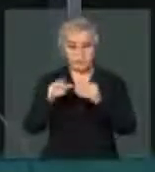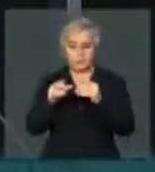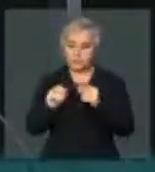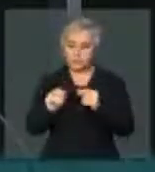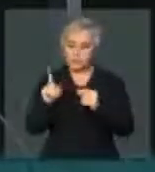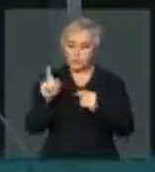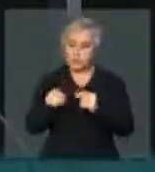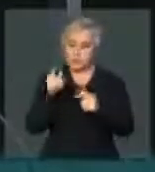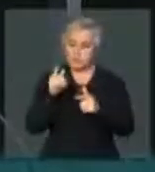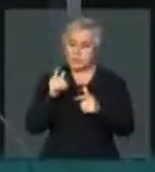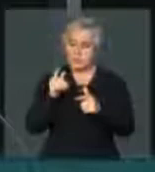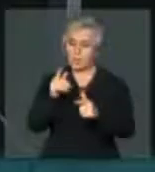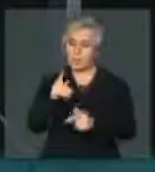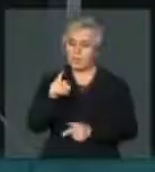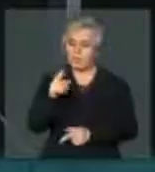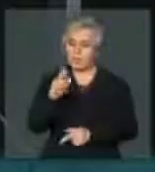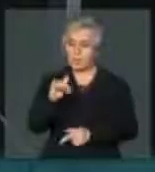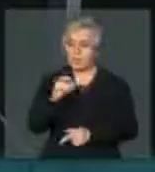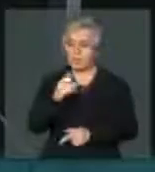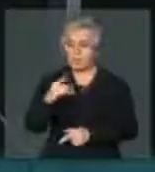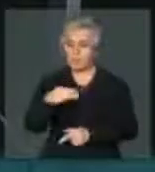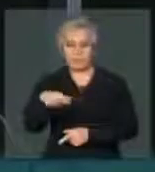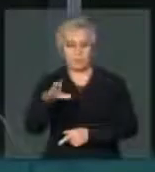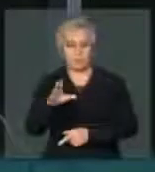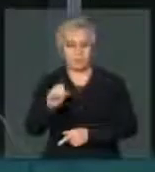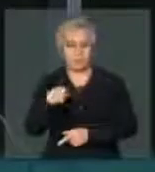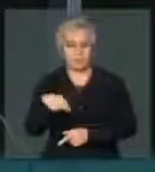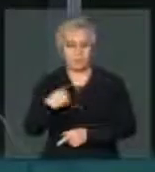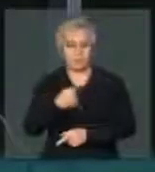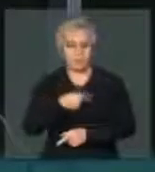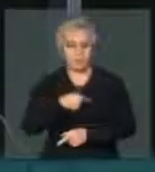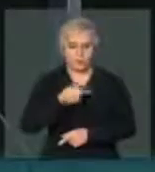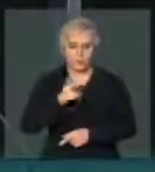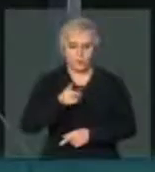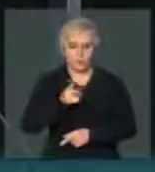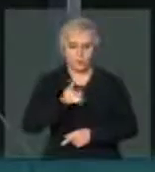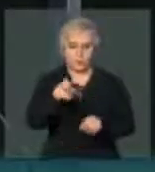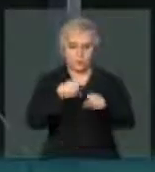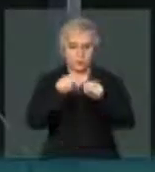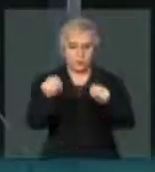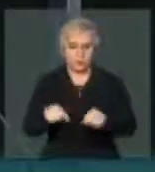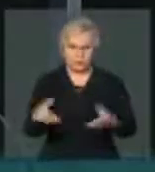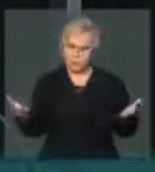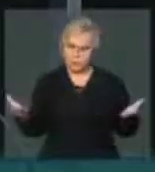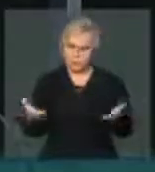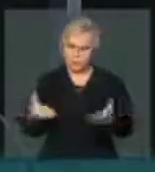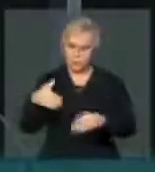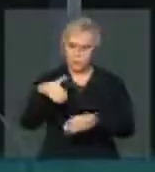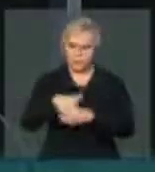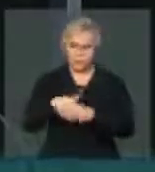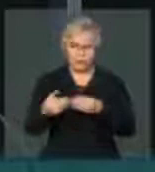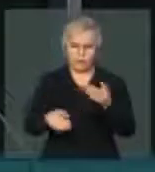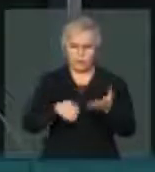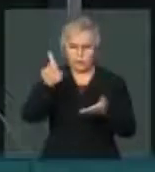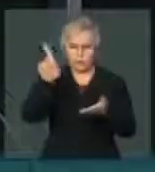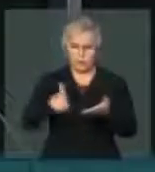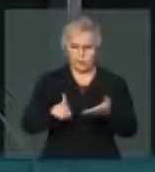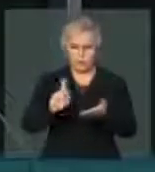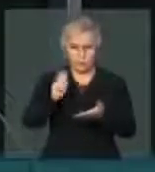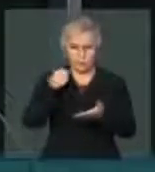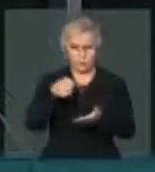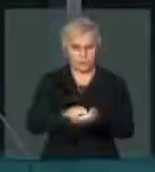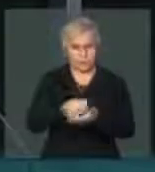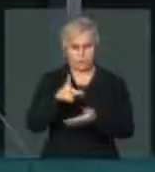de princípio pétrea, vamos optar por manter o sistema atual, do voto como direito e como dever.